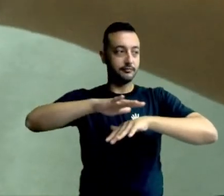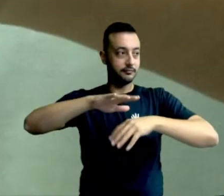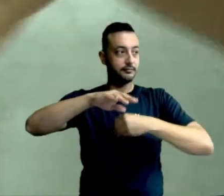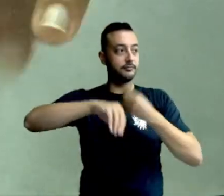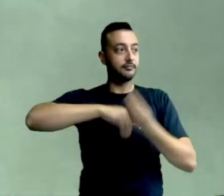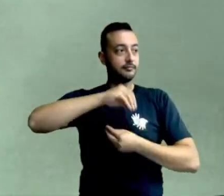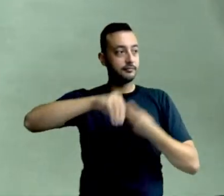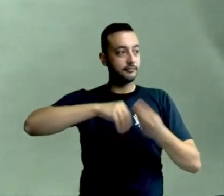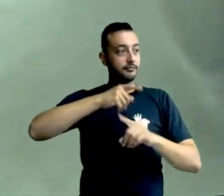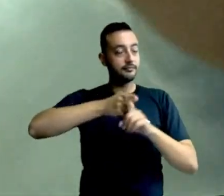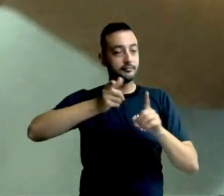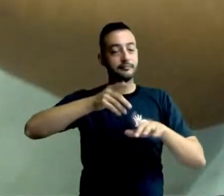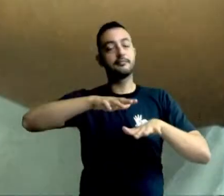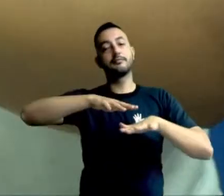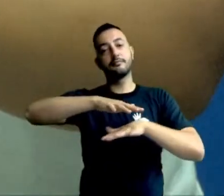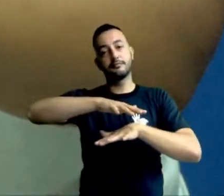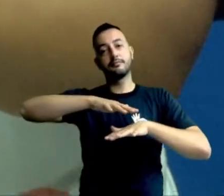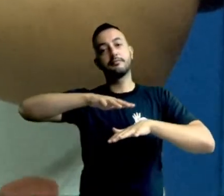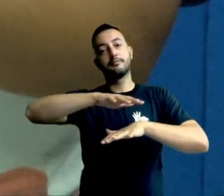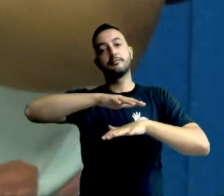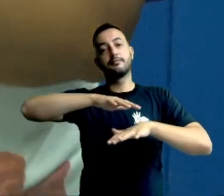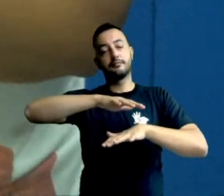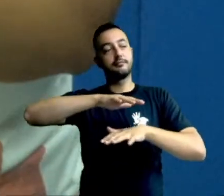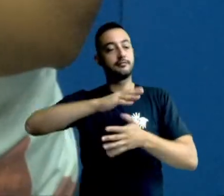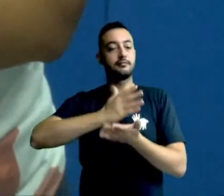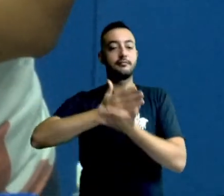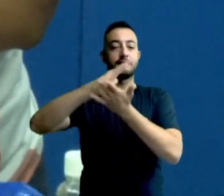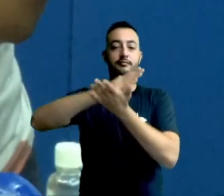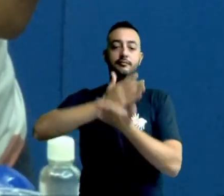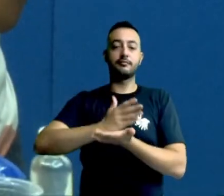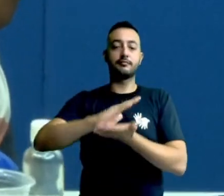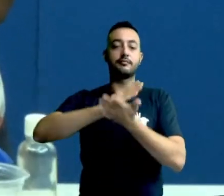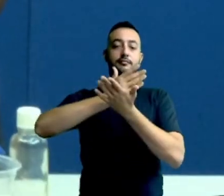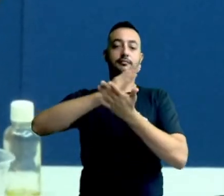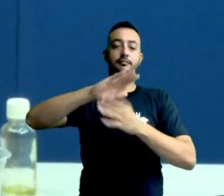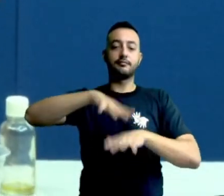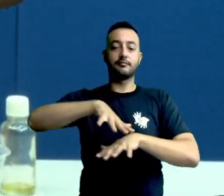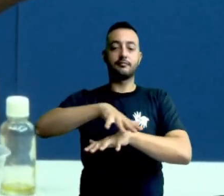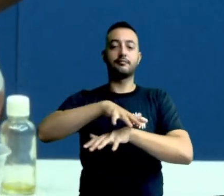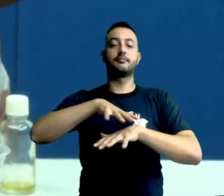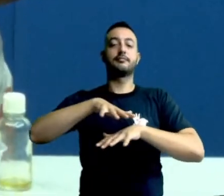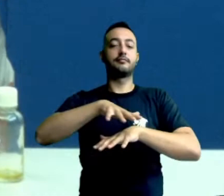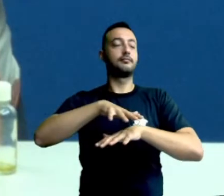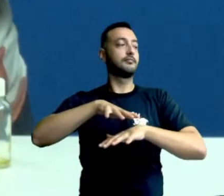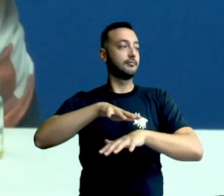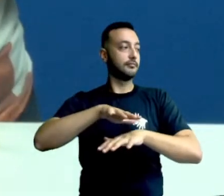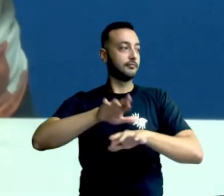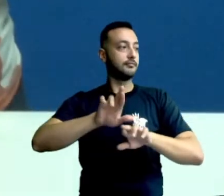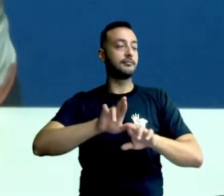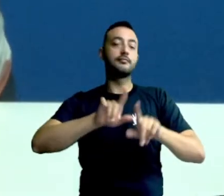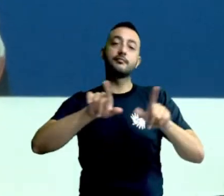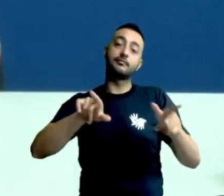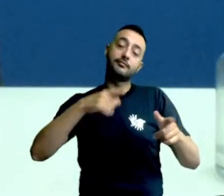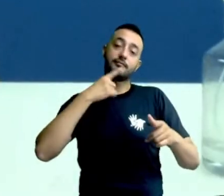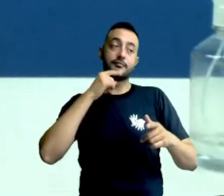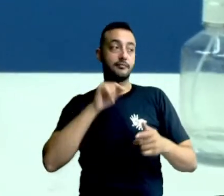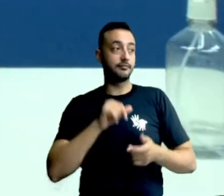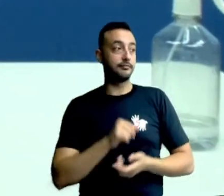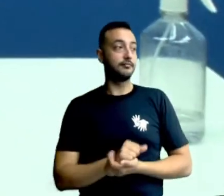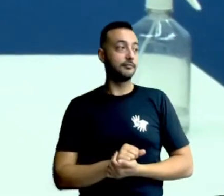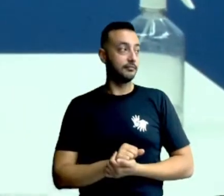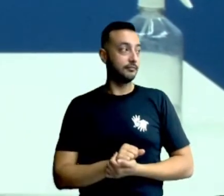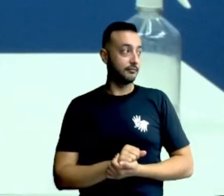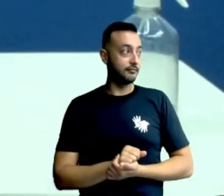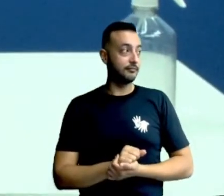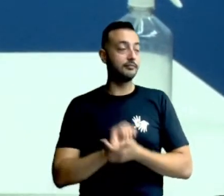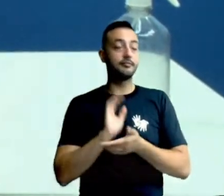gente consegue, né, eles estão misturados, mas a gente consegue, ó, diferenciar o óleo da água, diferente da água e do sal.